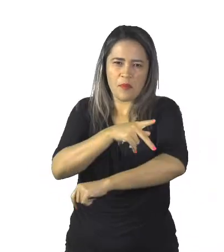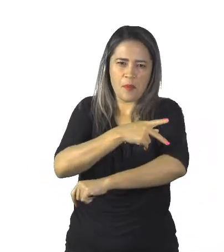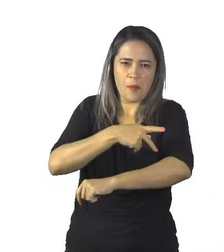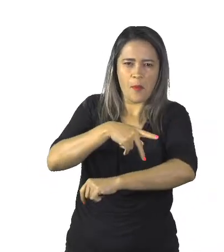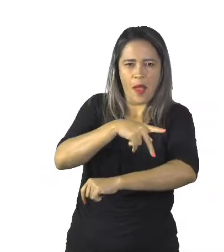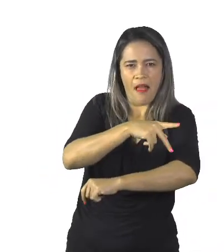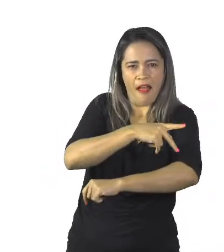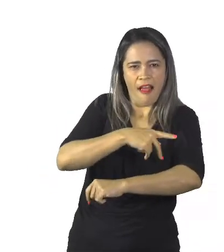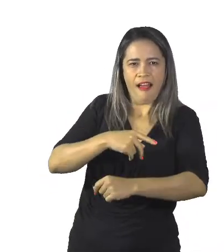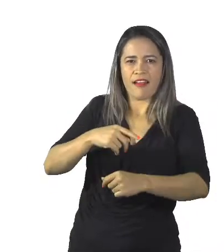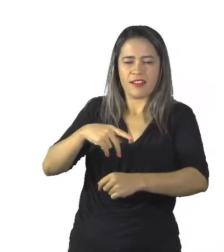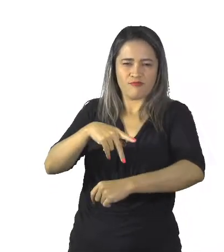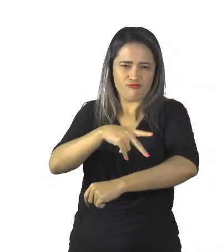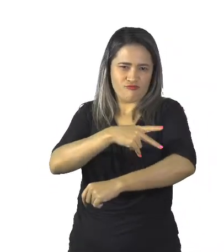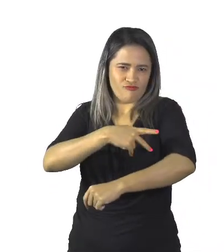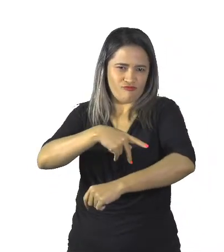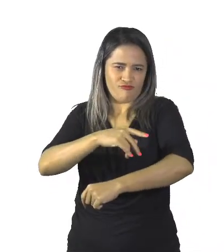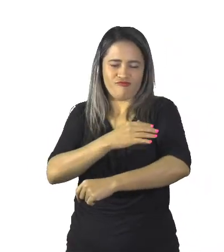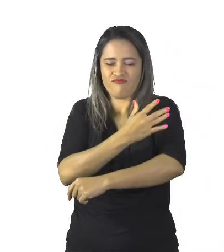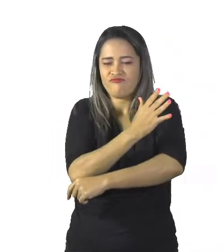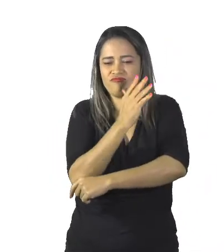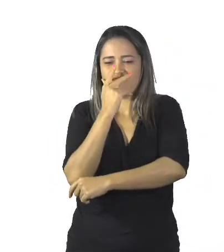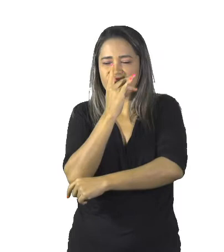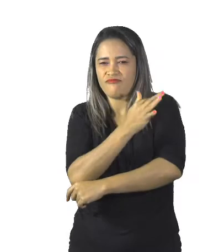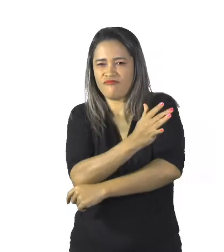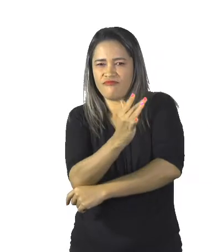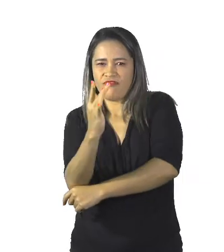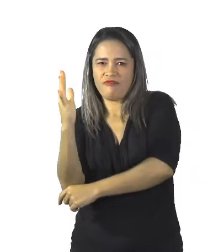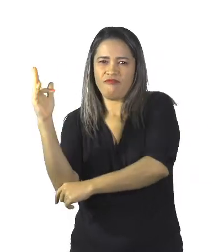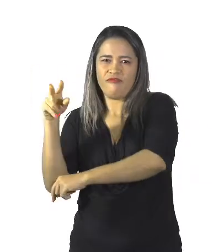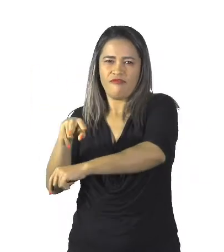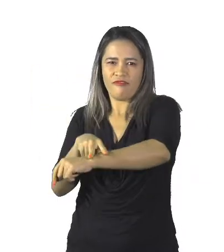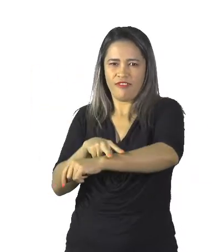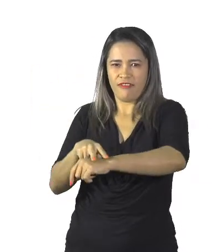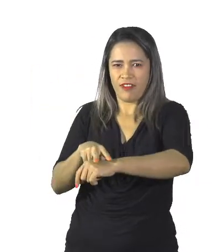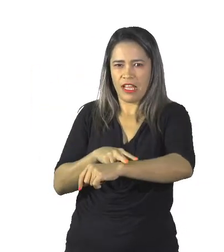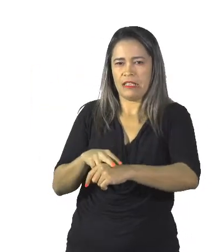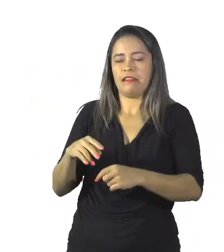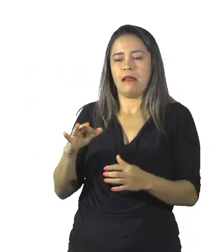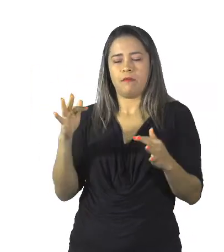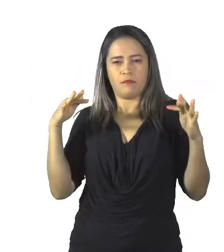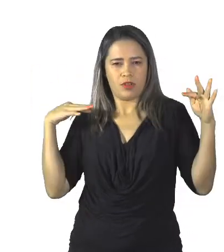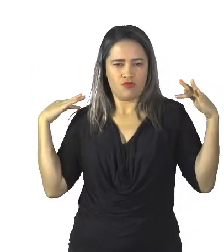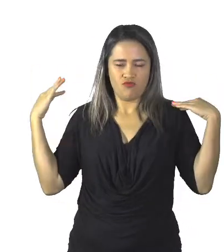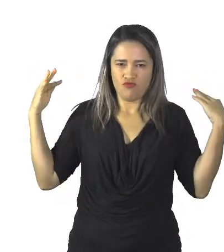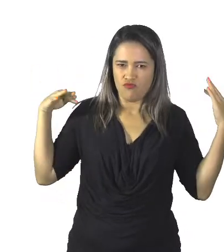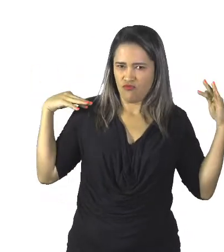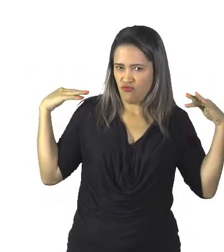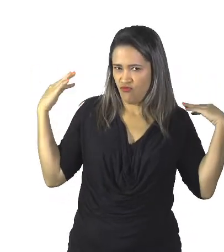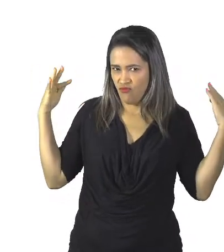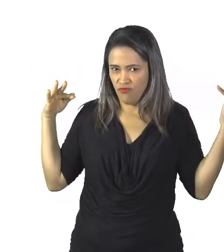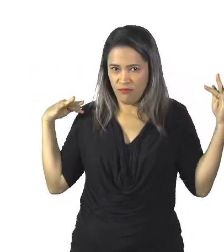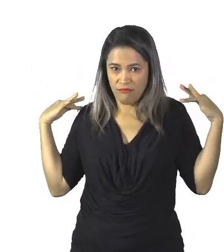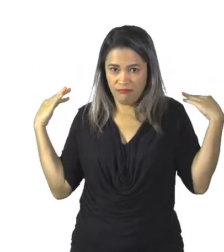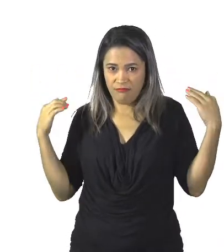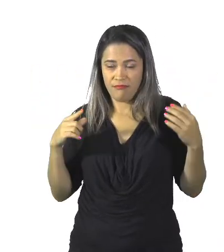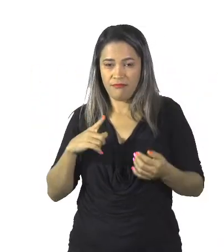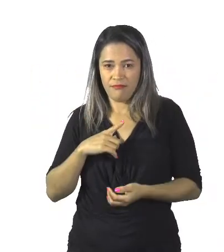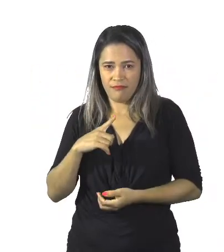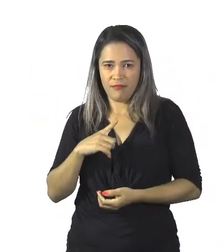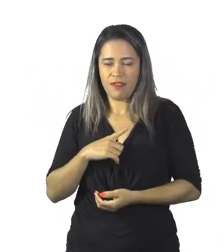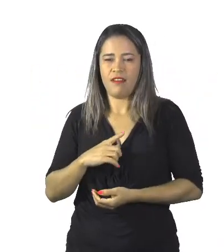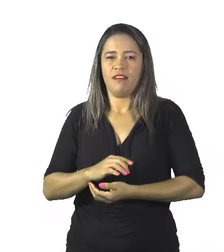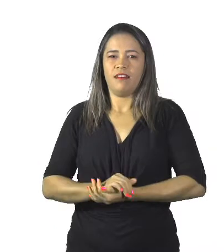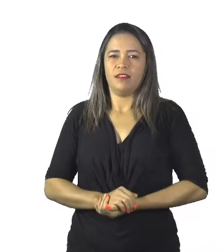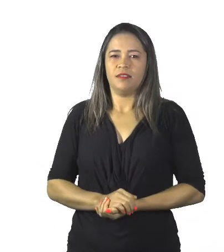urbanos, praças e áreas verdes. E as atividades turísticas da nossa cidade passam pelo